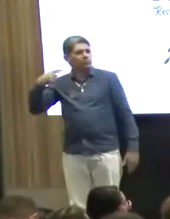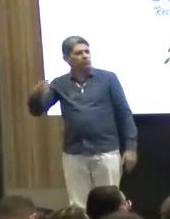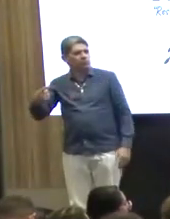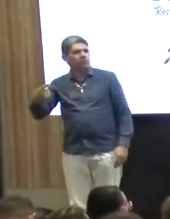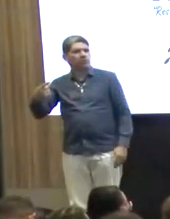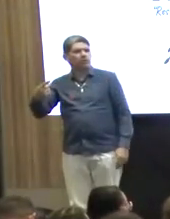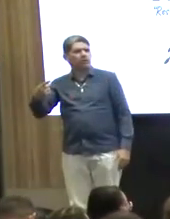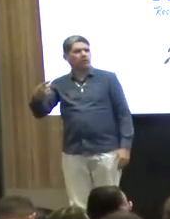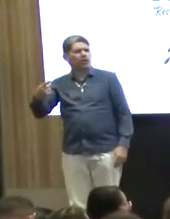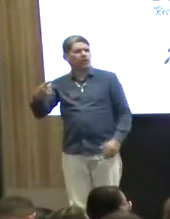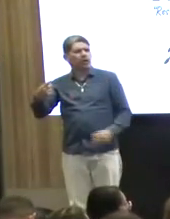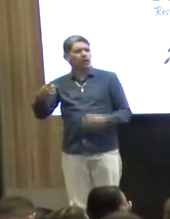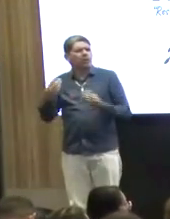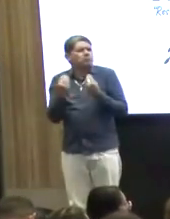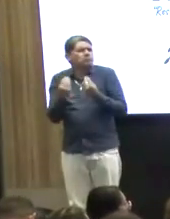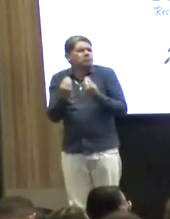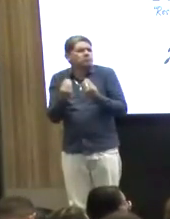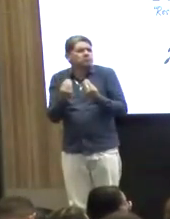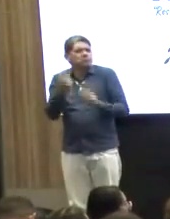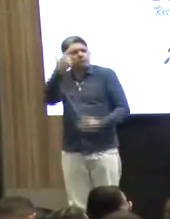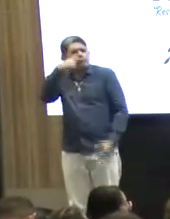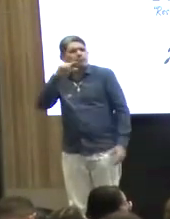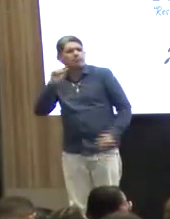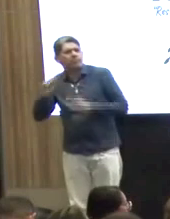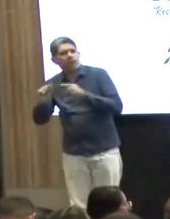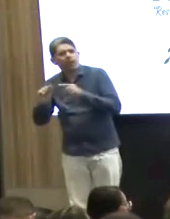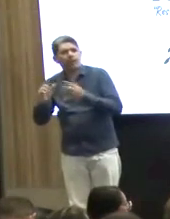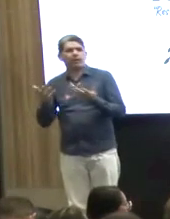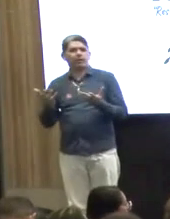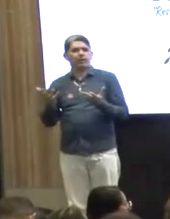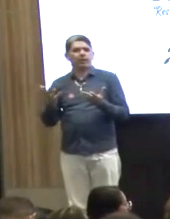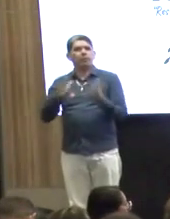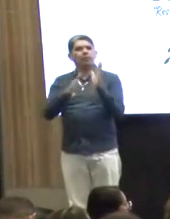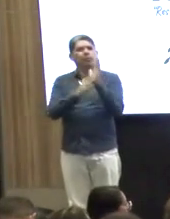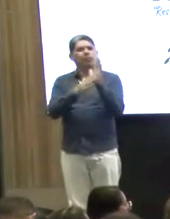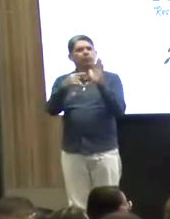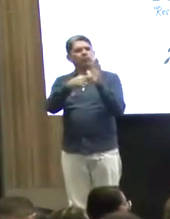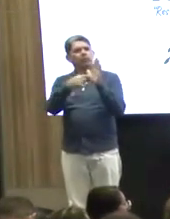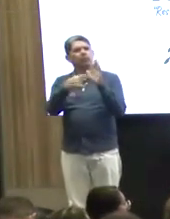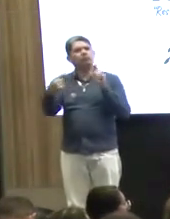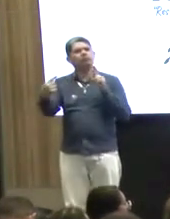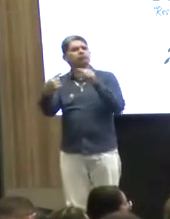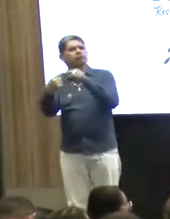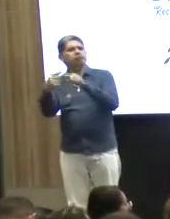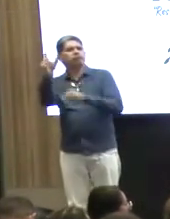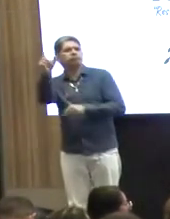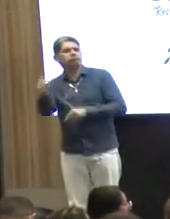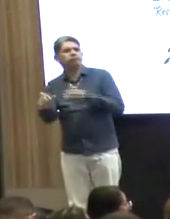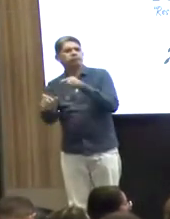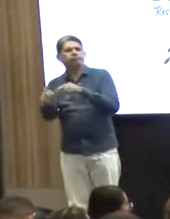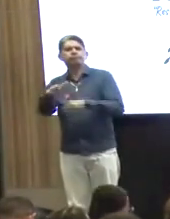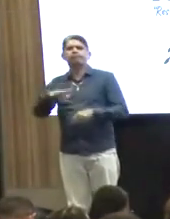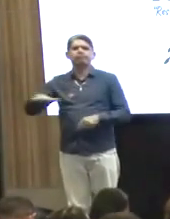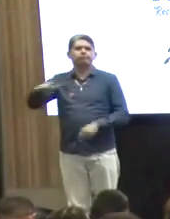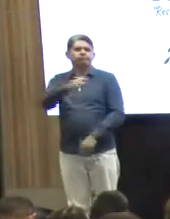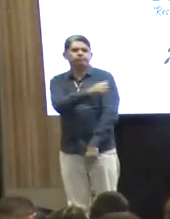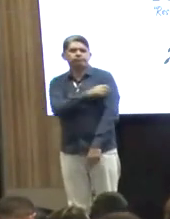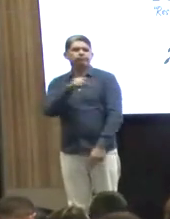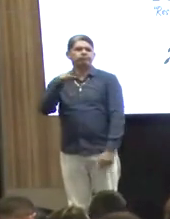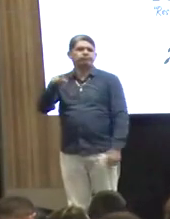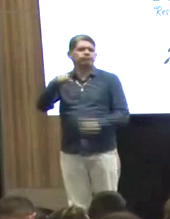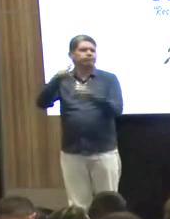quem eu estou construindo essa proposta didática. Quem são os meus estudantes, meu